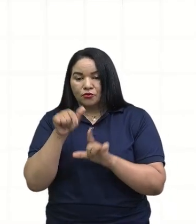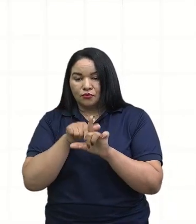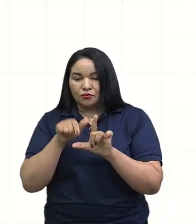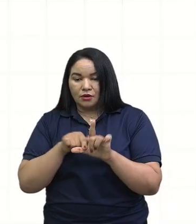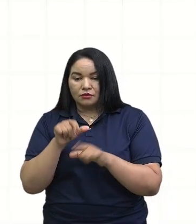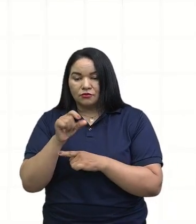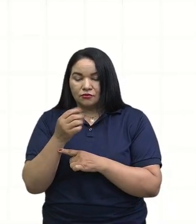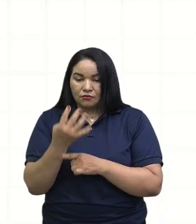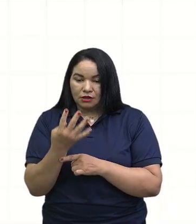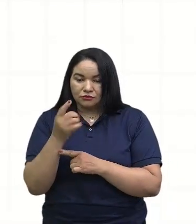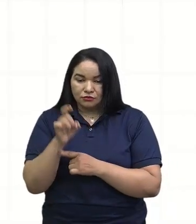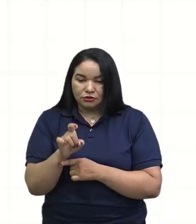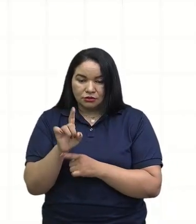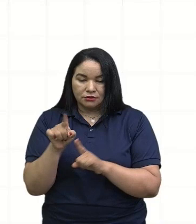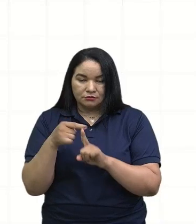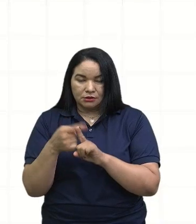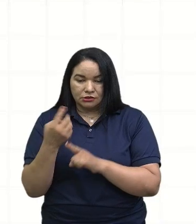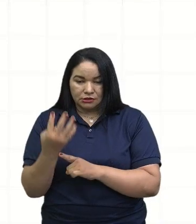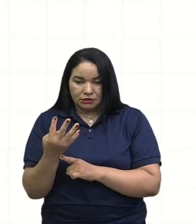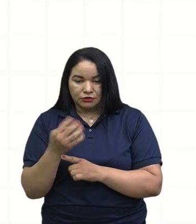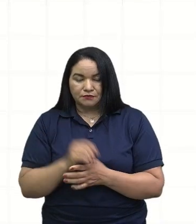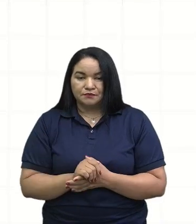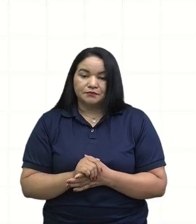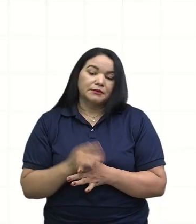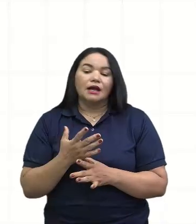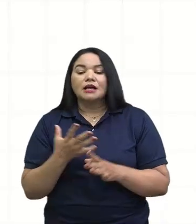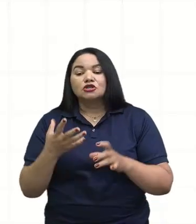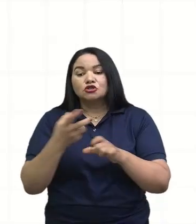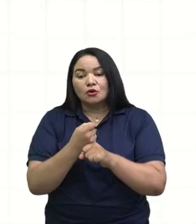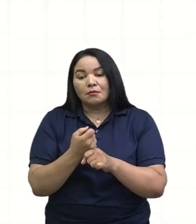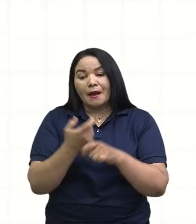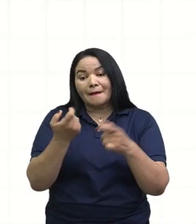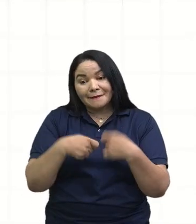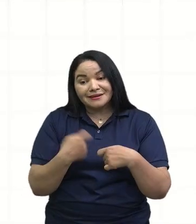que se somarmos, essa soma terá que ser igual. Se